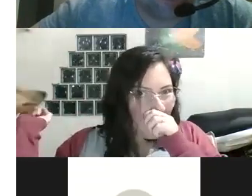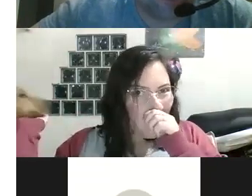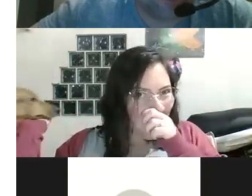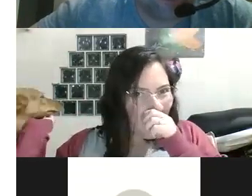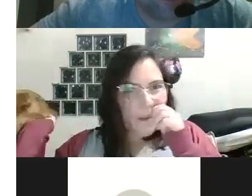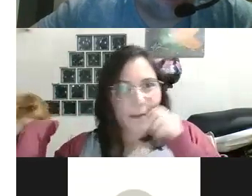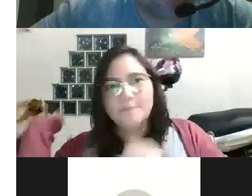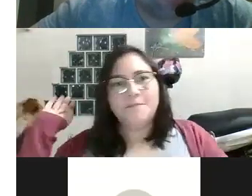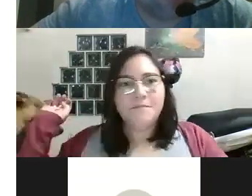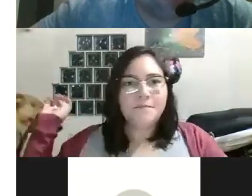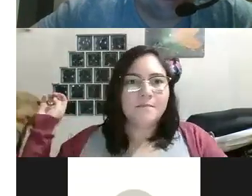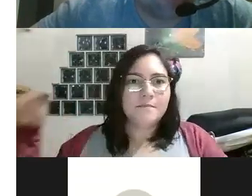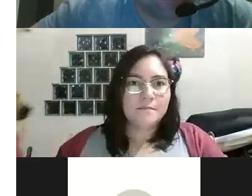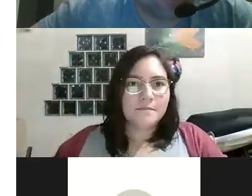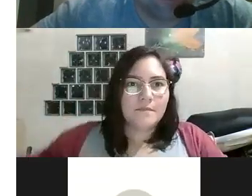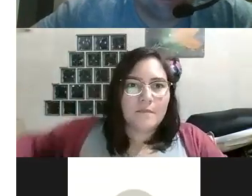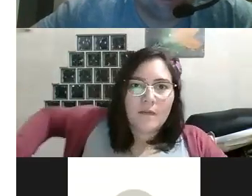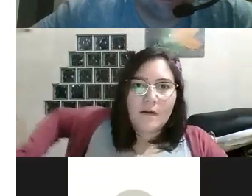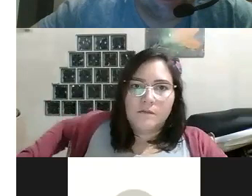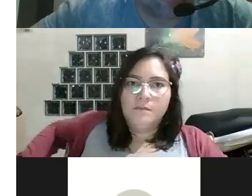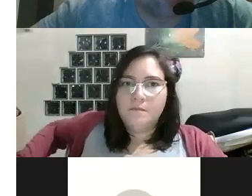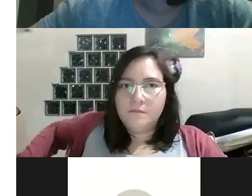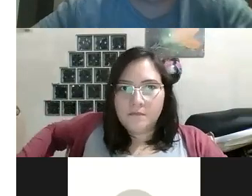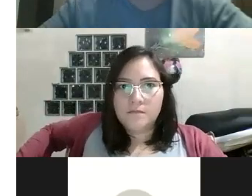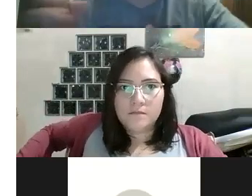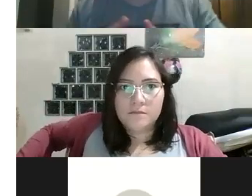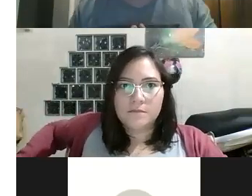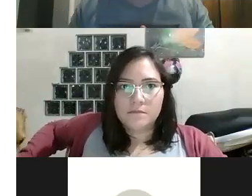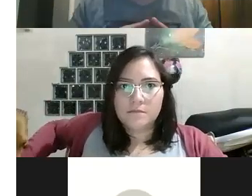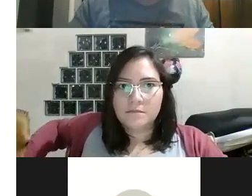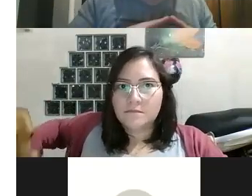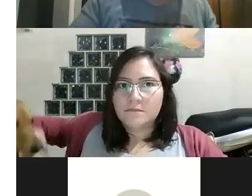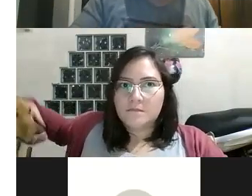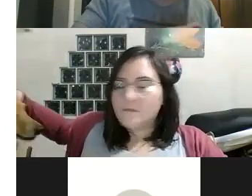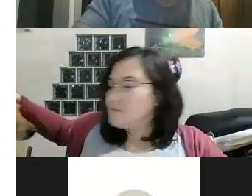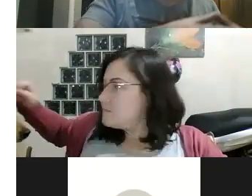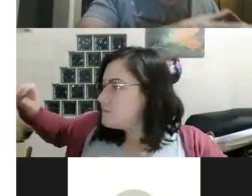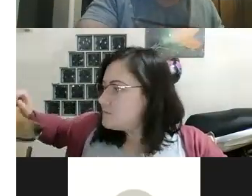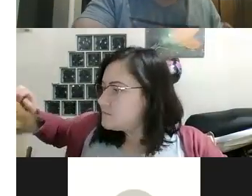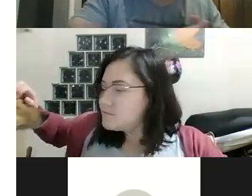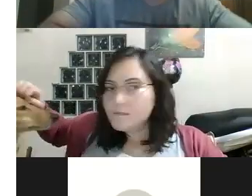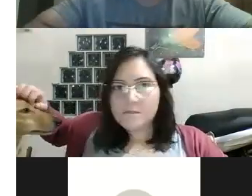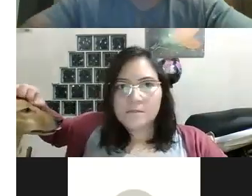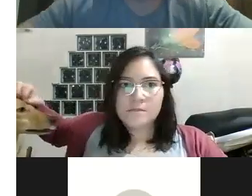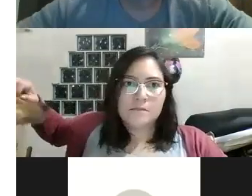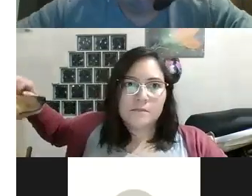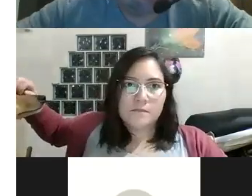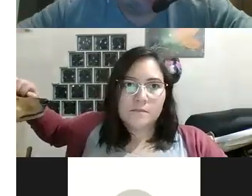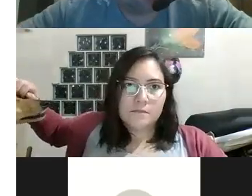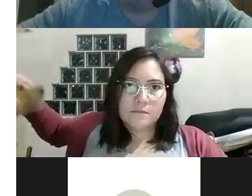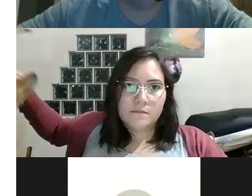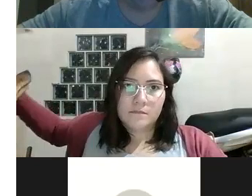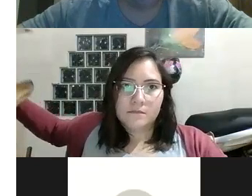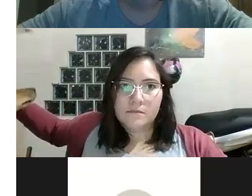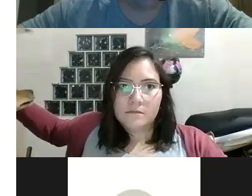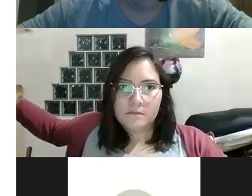e aqui a gente está falando de água. Hidrologia é da onde vem essa água. É